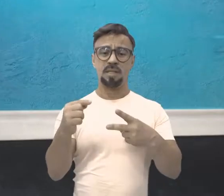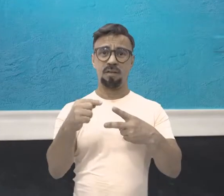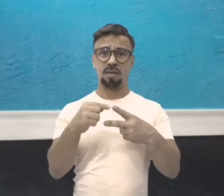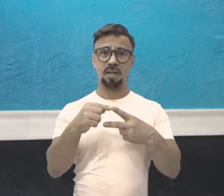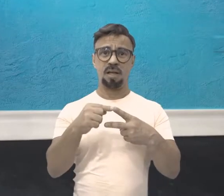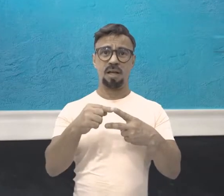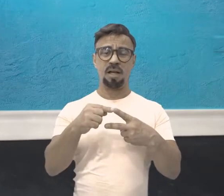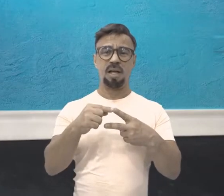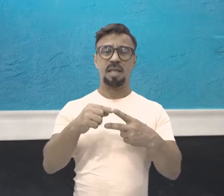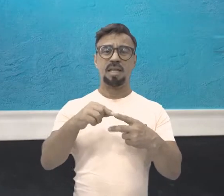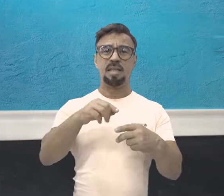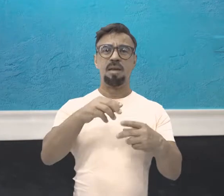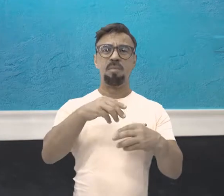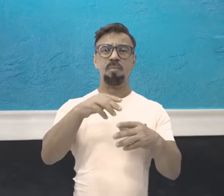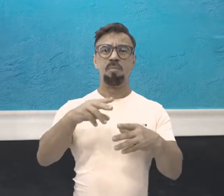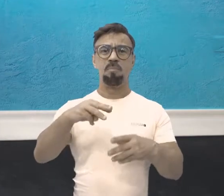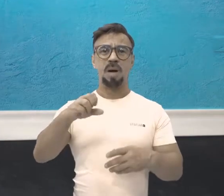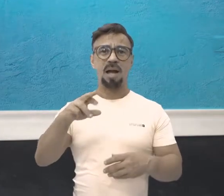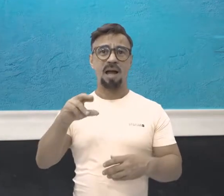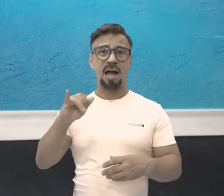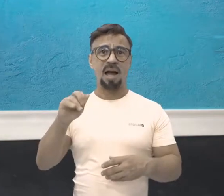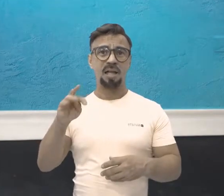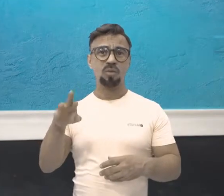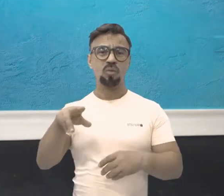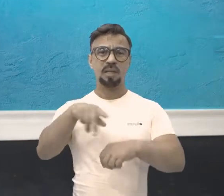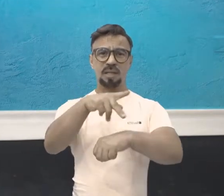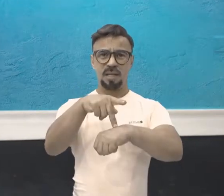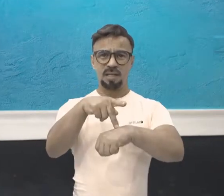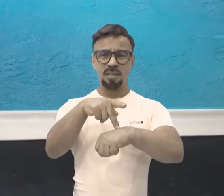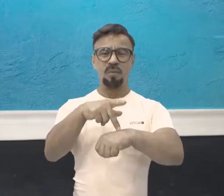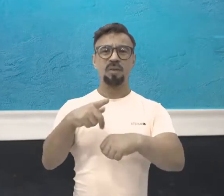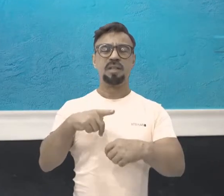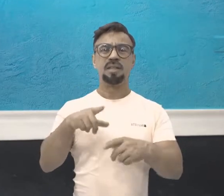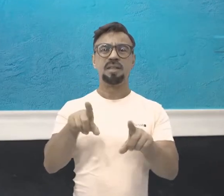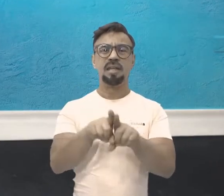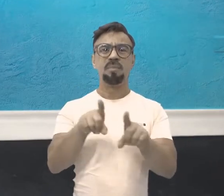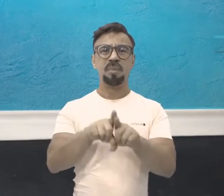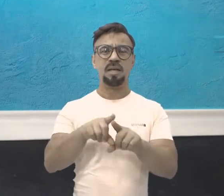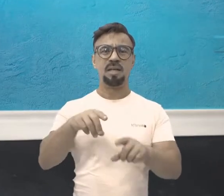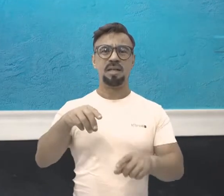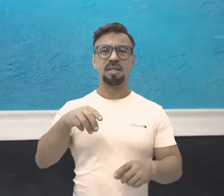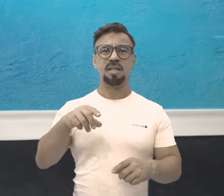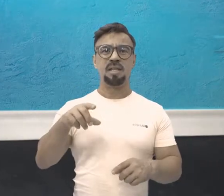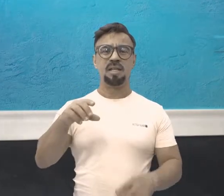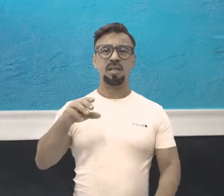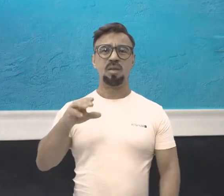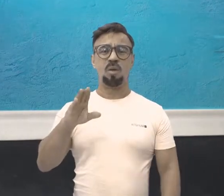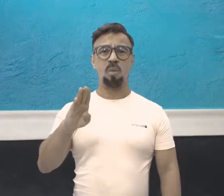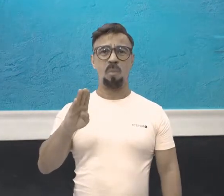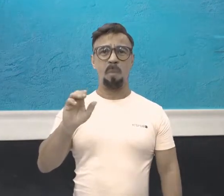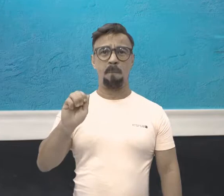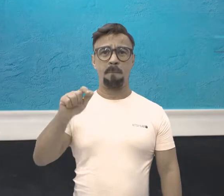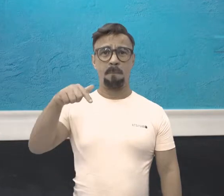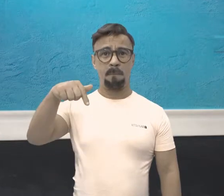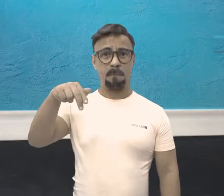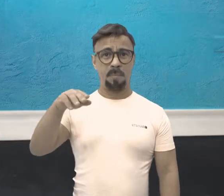sobre o maracatu nação, também conhecido como maracatu do baque